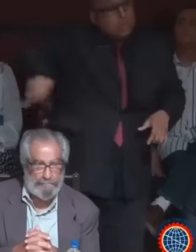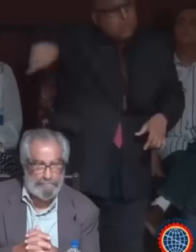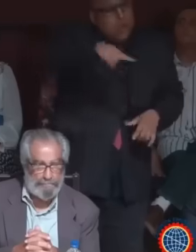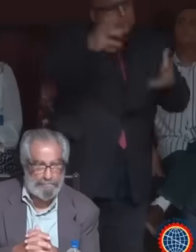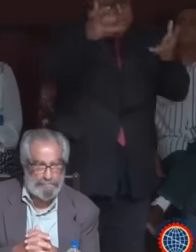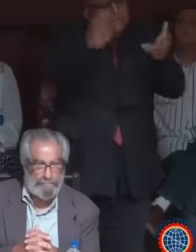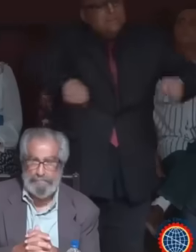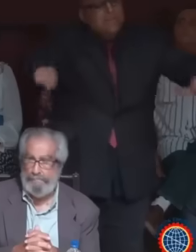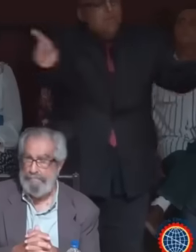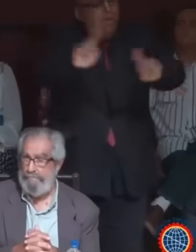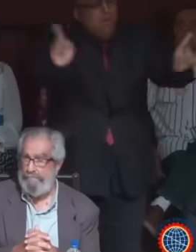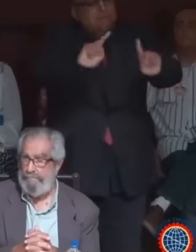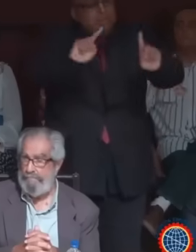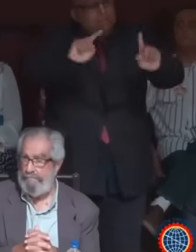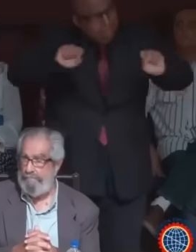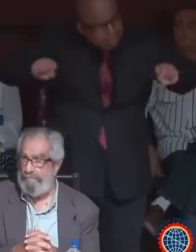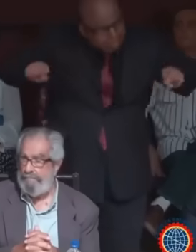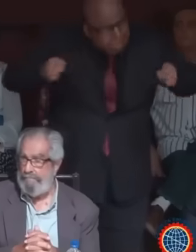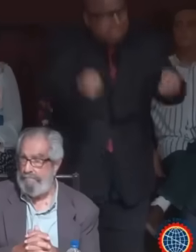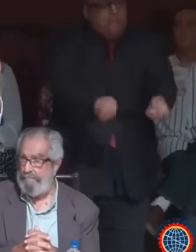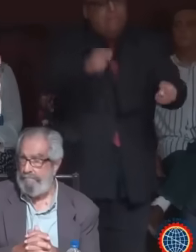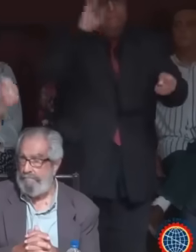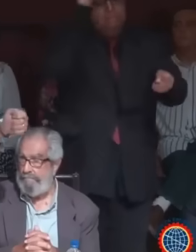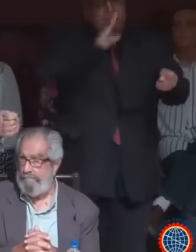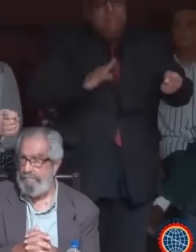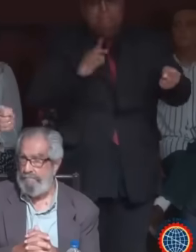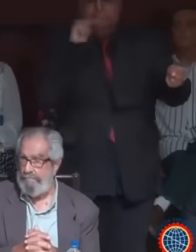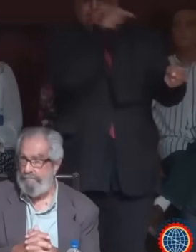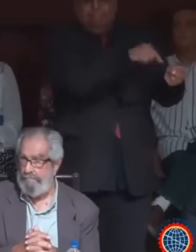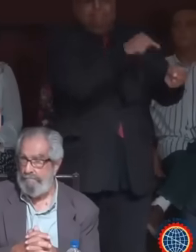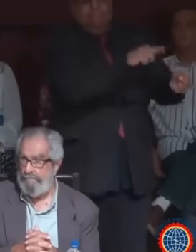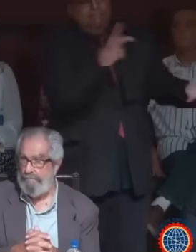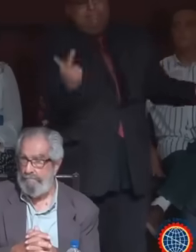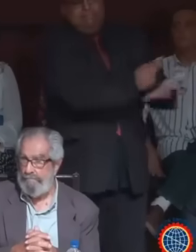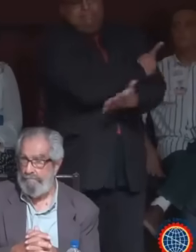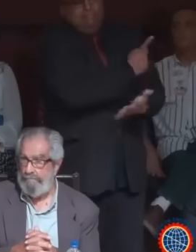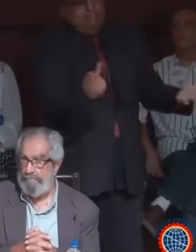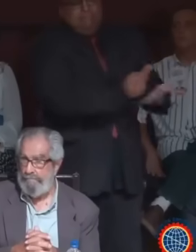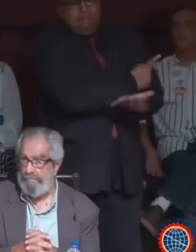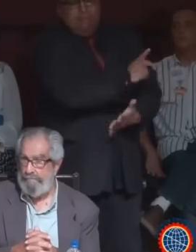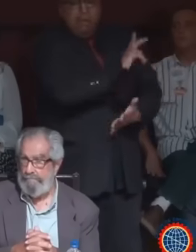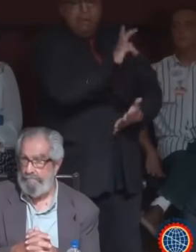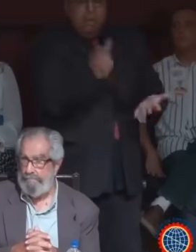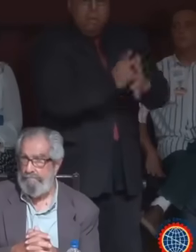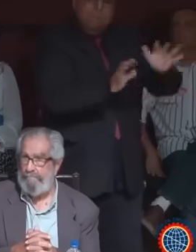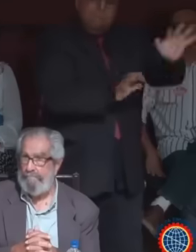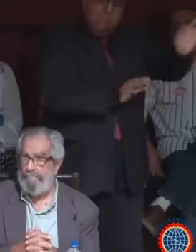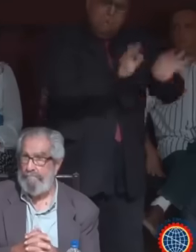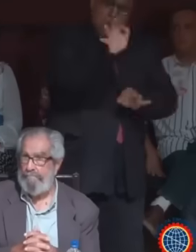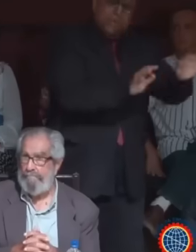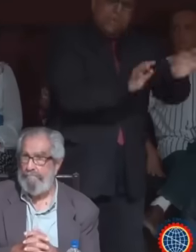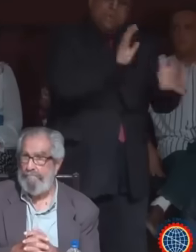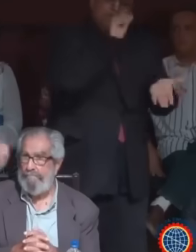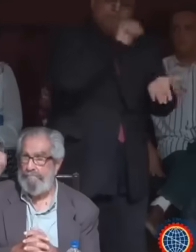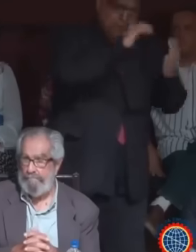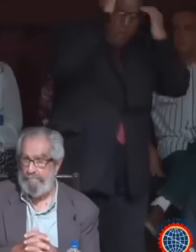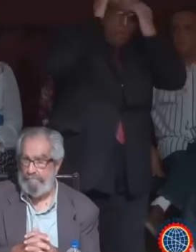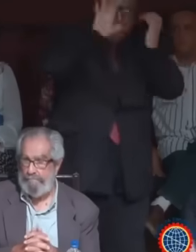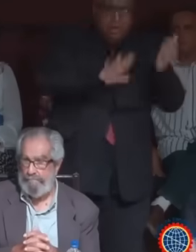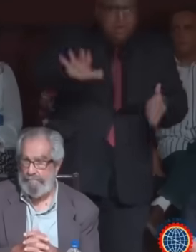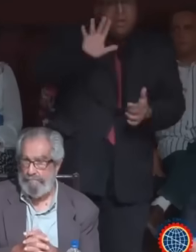vamos abdicar de defender o Brasil desse entreguismo que está tomando conta, desse projeto antinacional